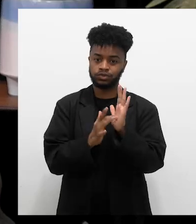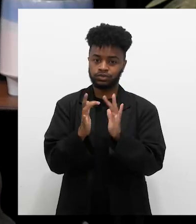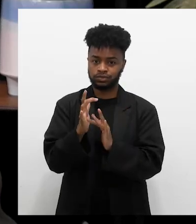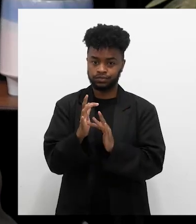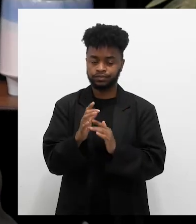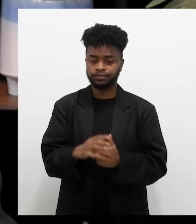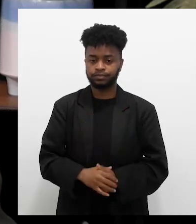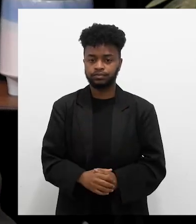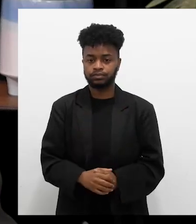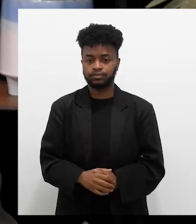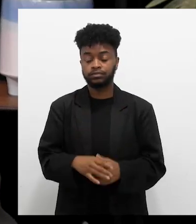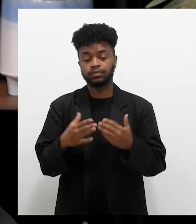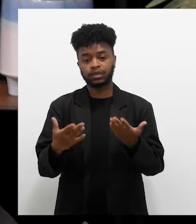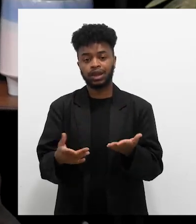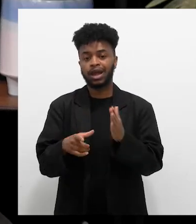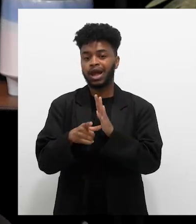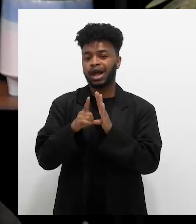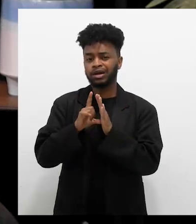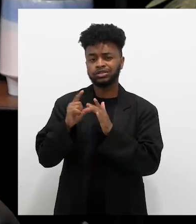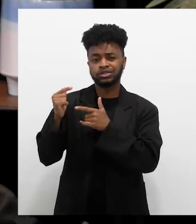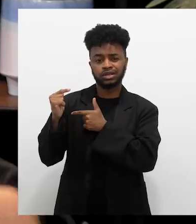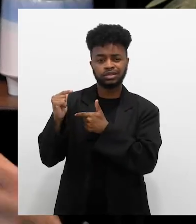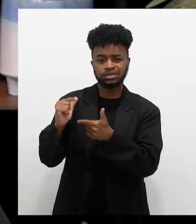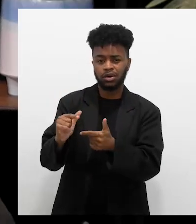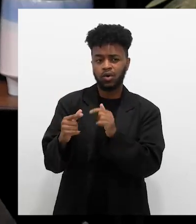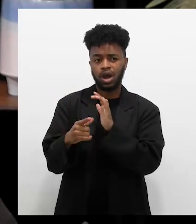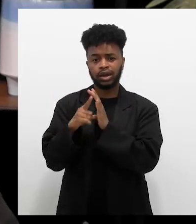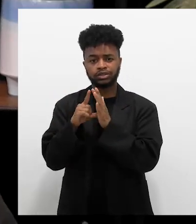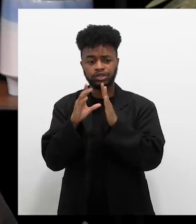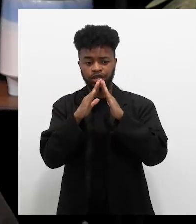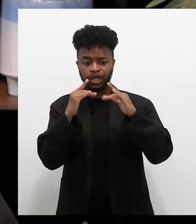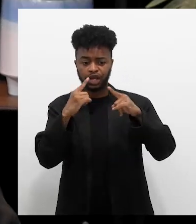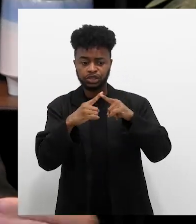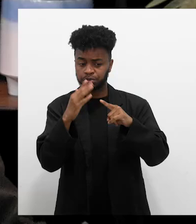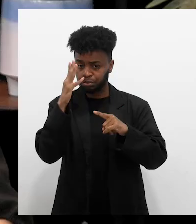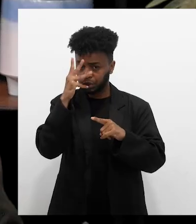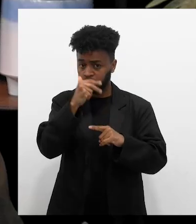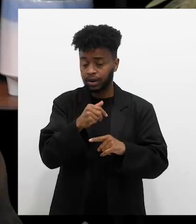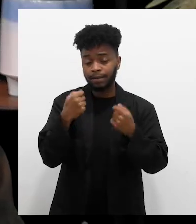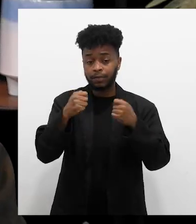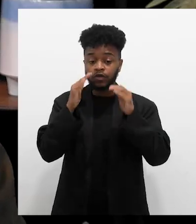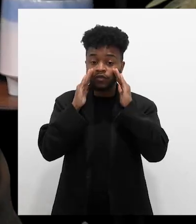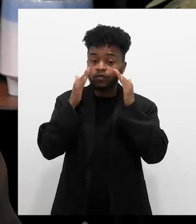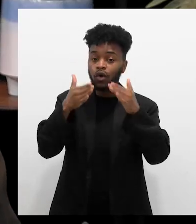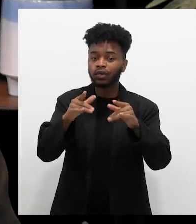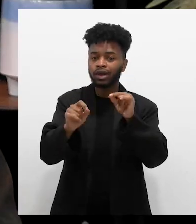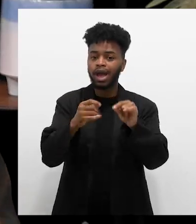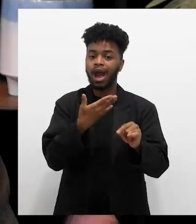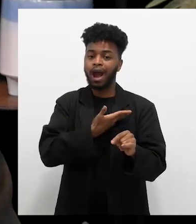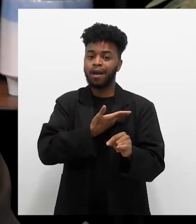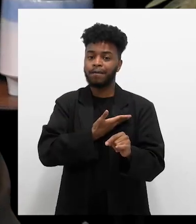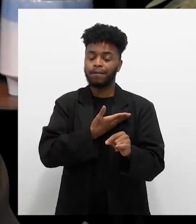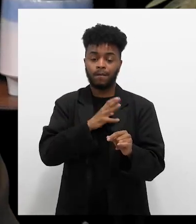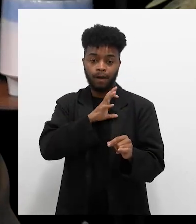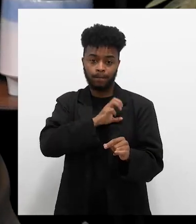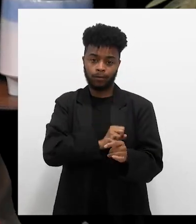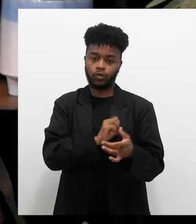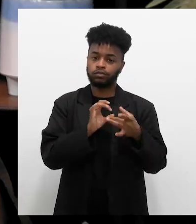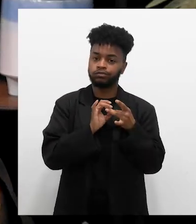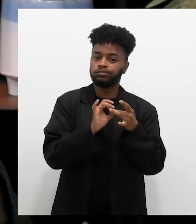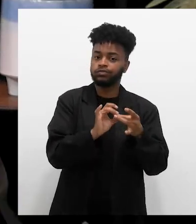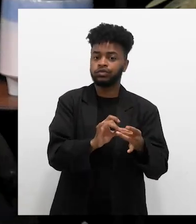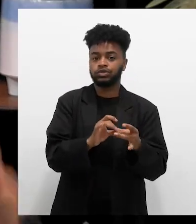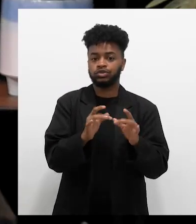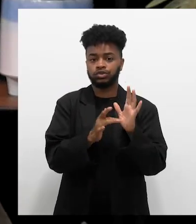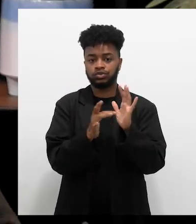Jesus. Antes de tradição, antes de belos templos, temos que voltar a esse primeiro amor da amizade com Jesus, de